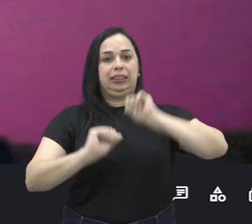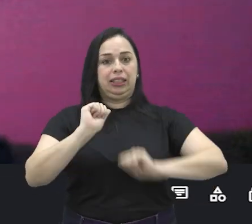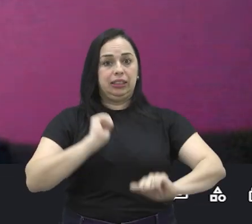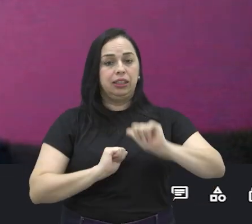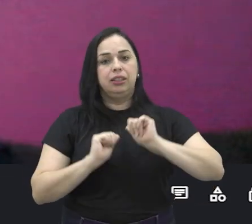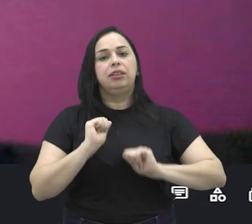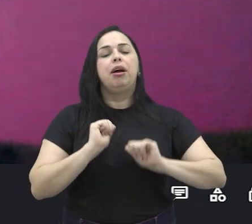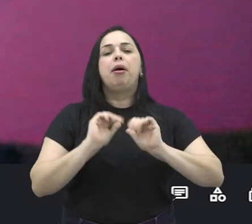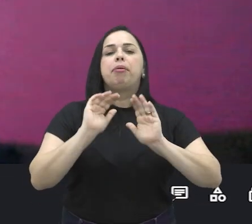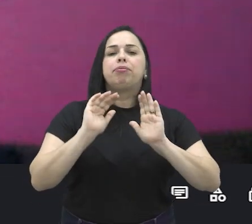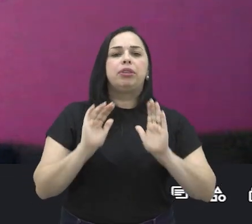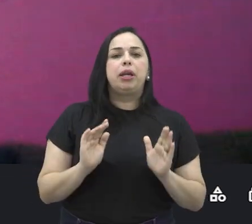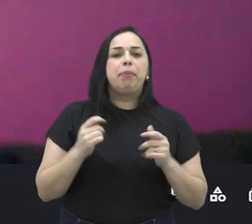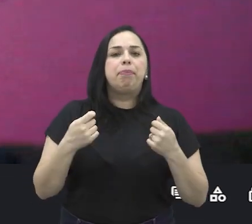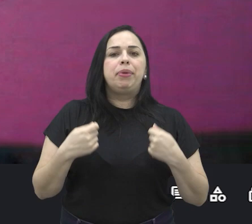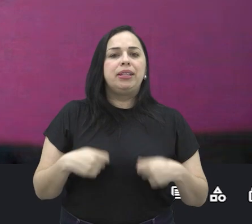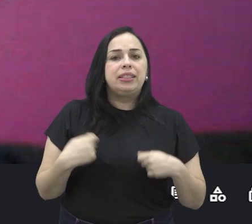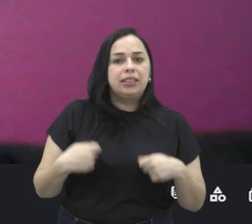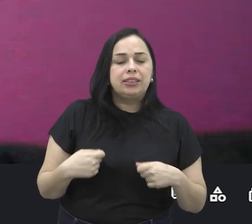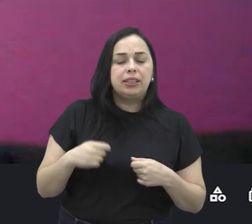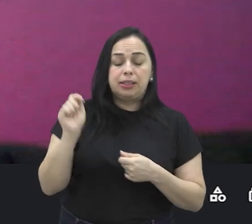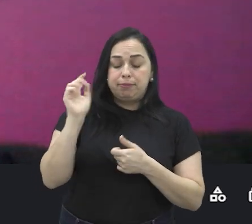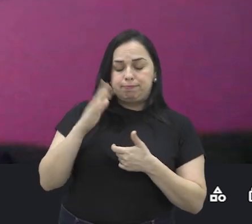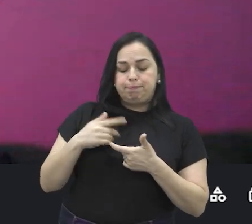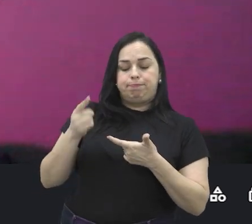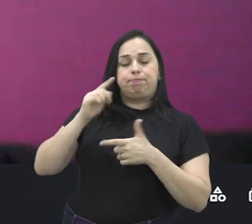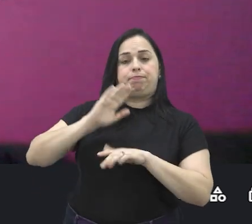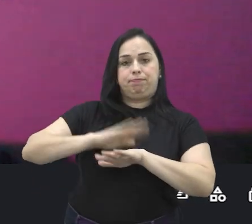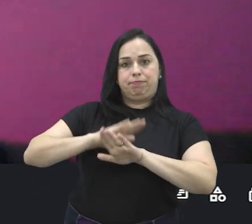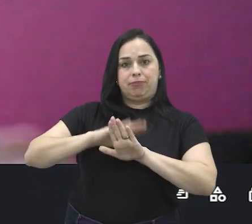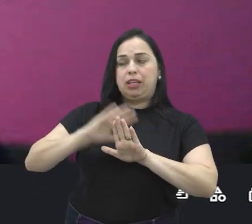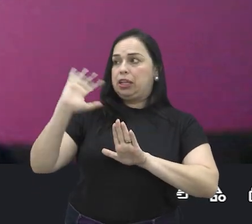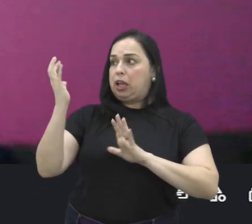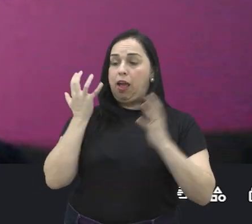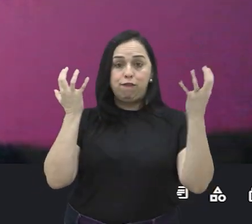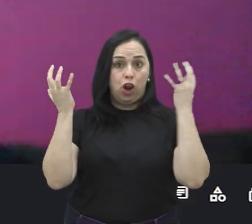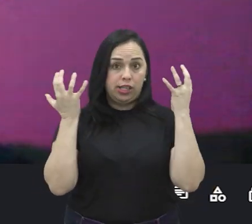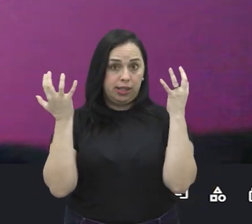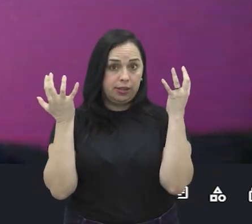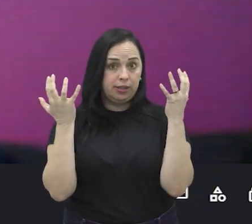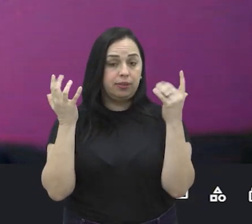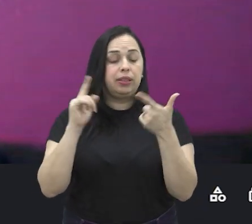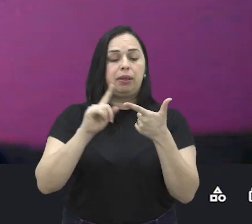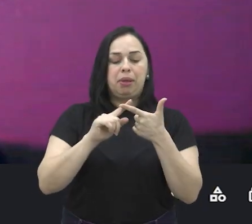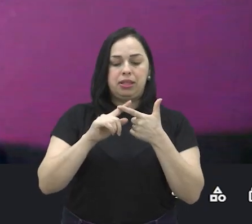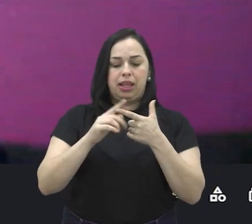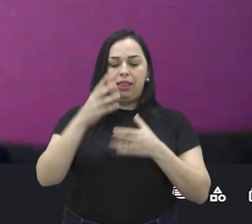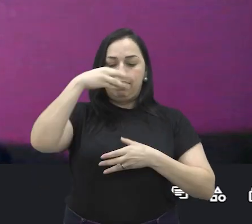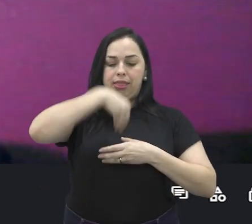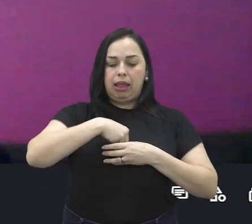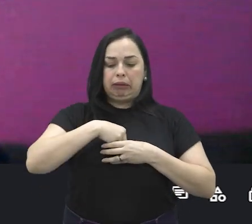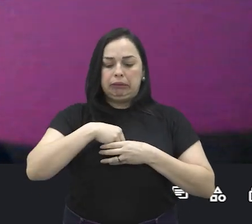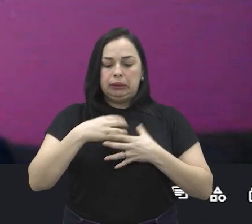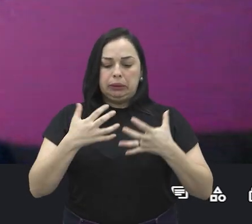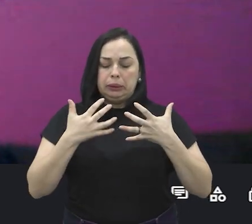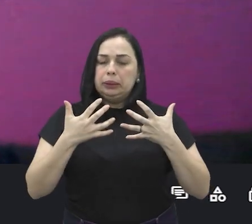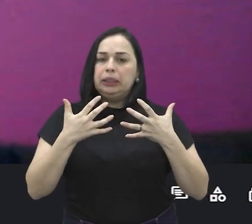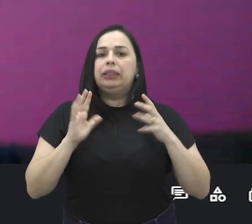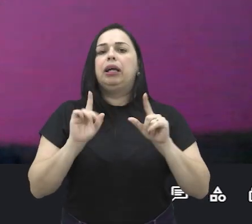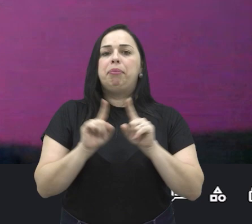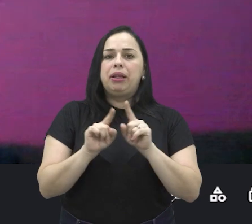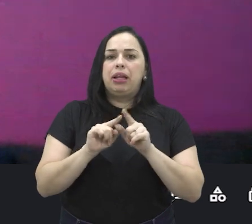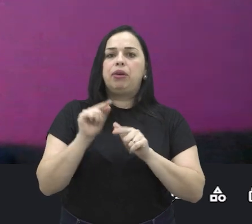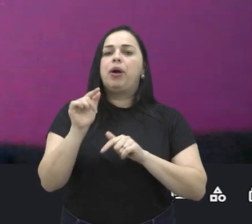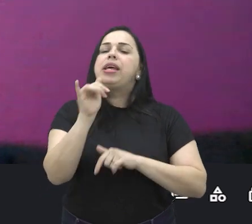ansiedade. Então, quais são os fatores aí que a gente pode elencar, né? Fatores externos, fatores internos. Então, a pessoa está trabalhando